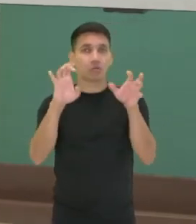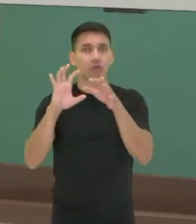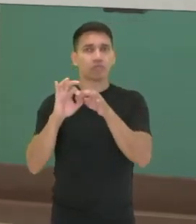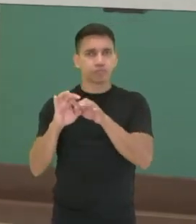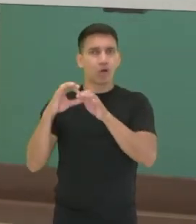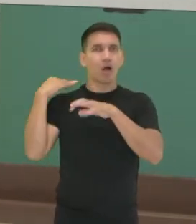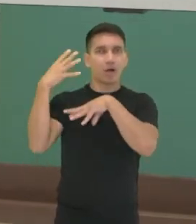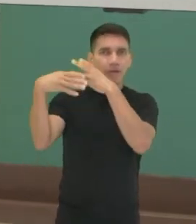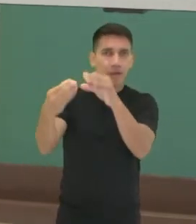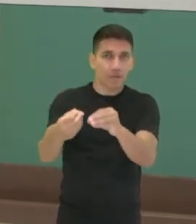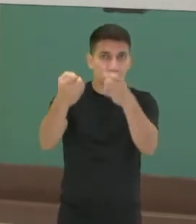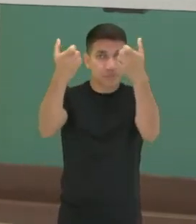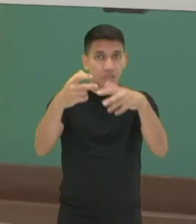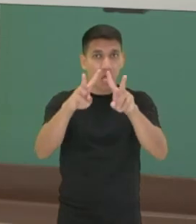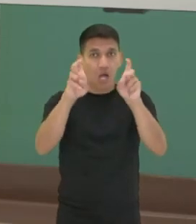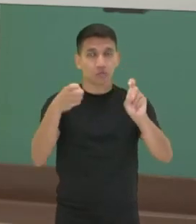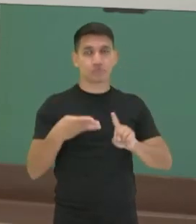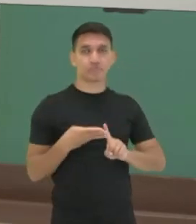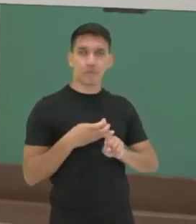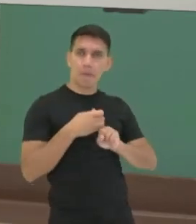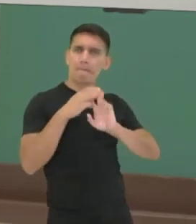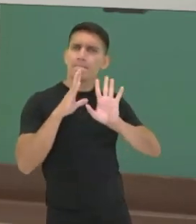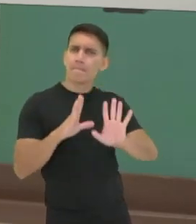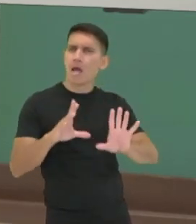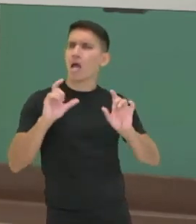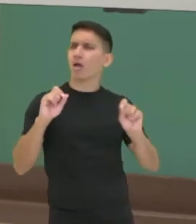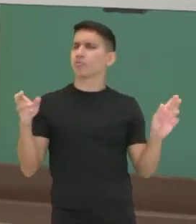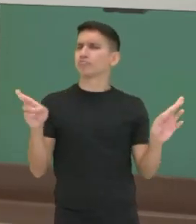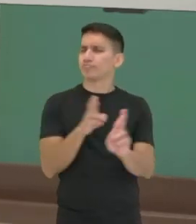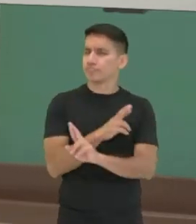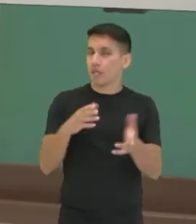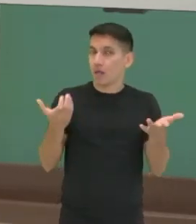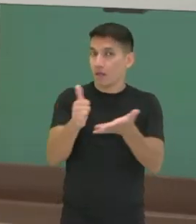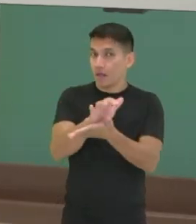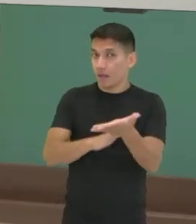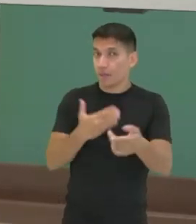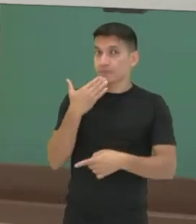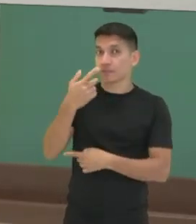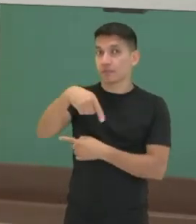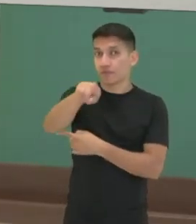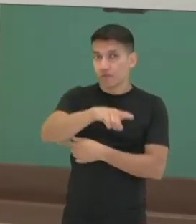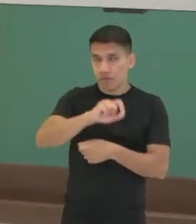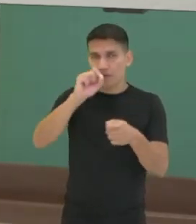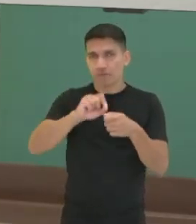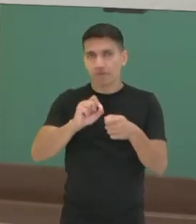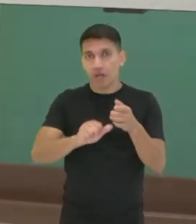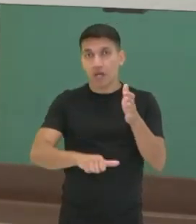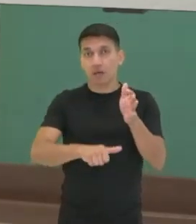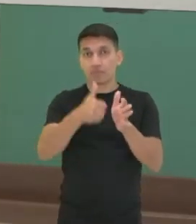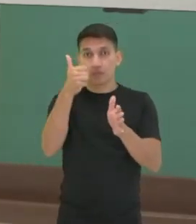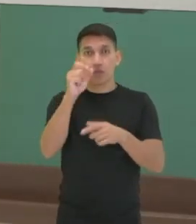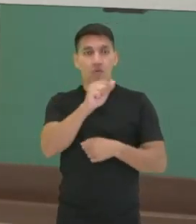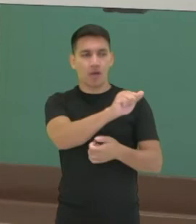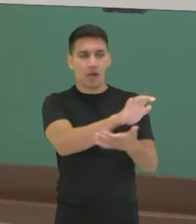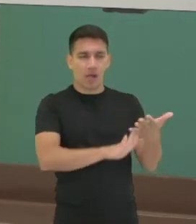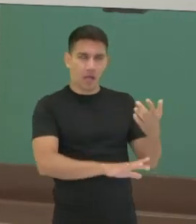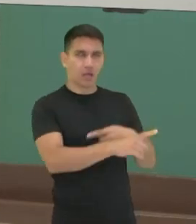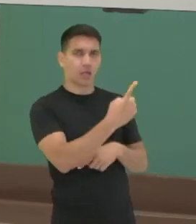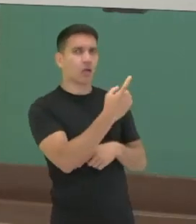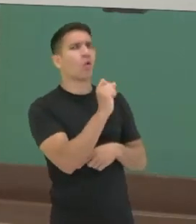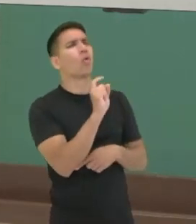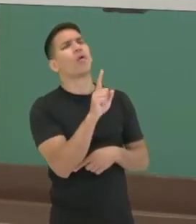o sobrenatural. Mas nesta atividade, foi pedido então para vocês que na primeira atividade fizeram